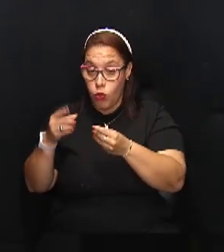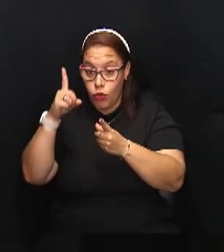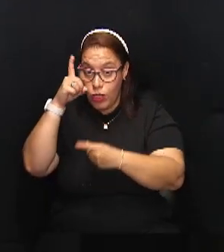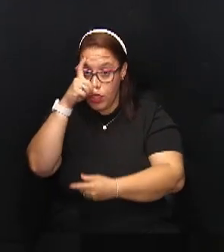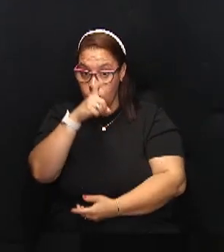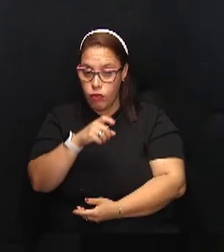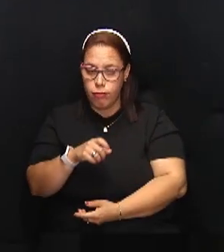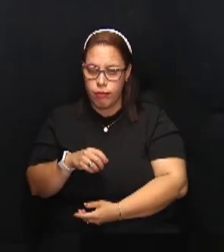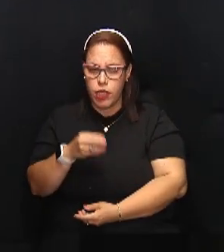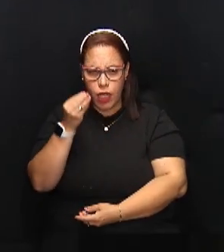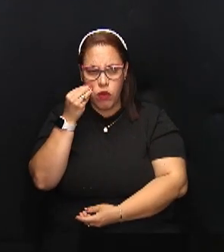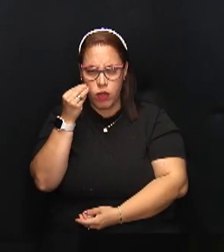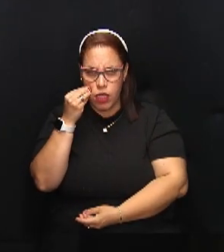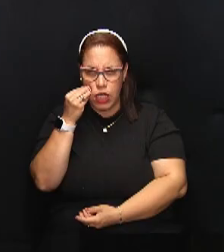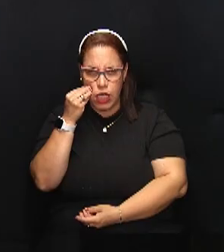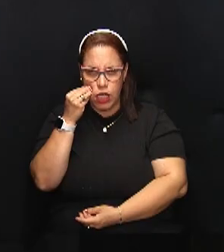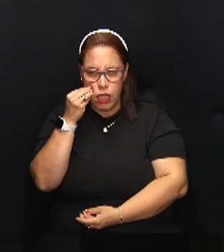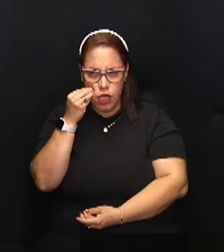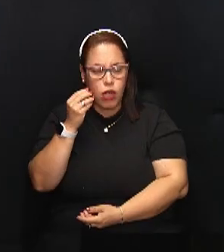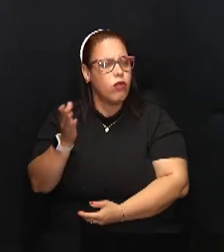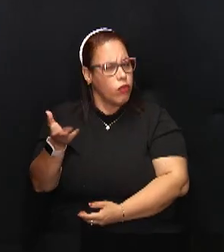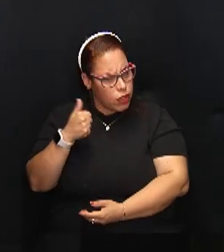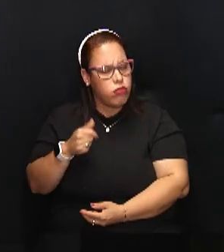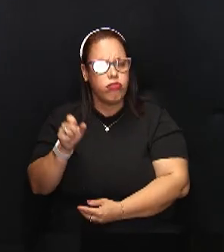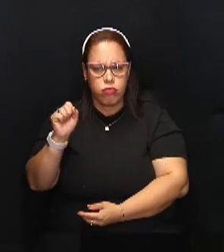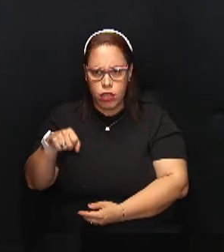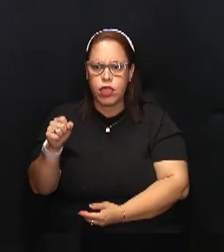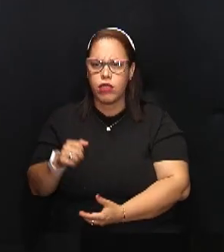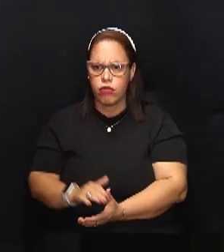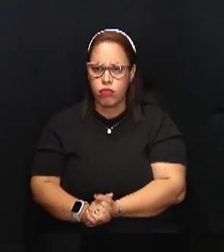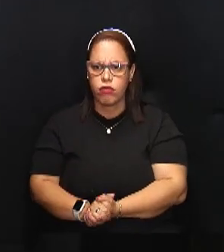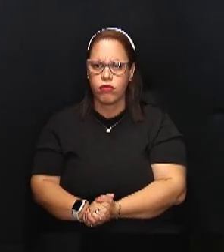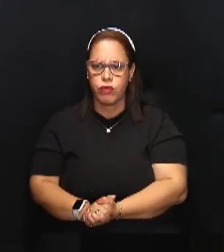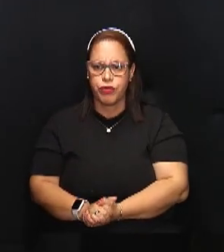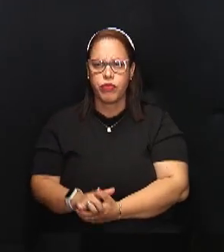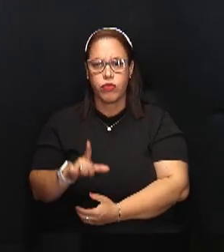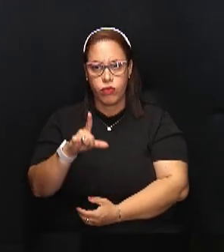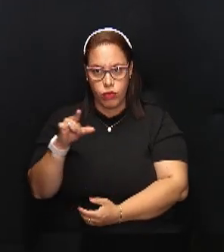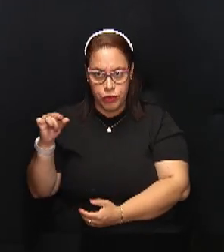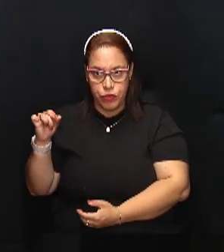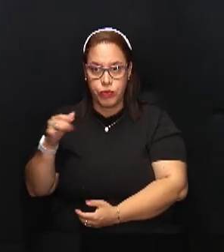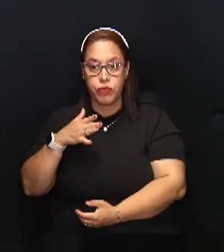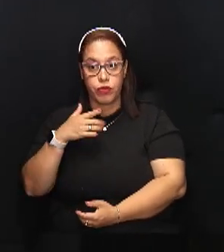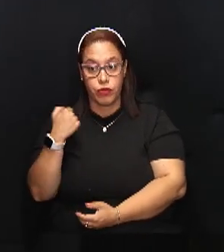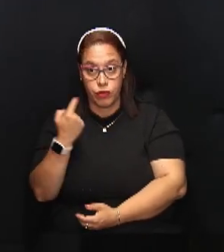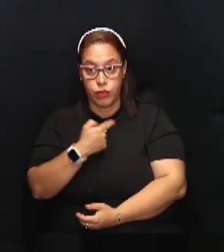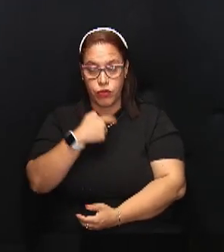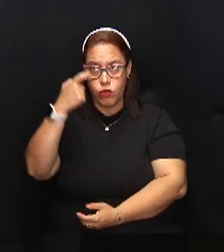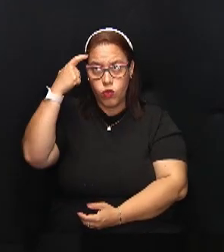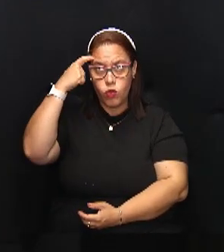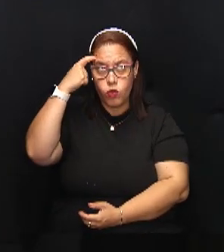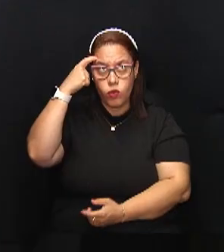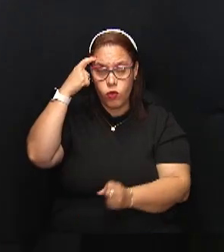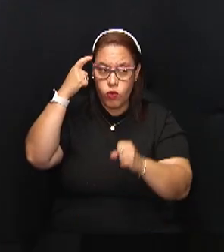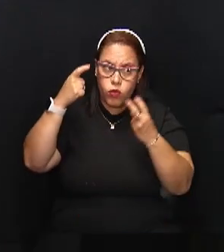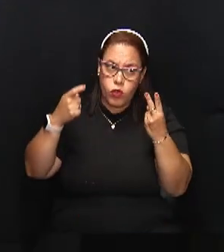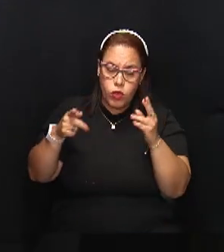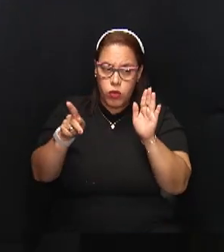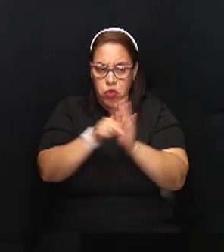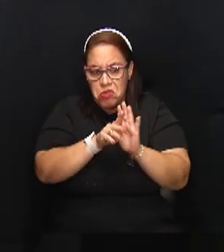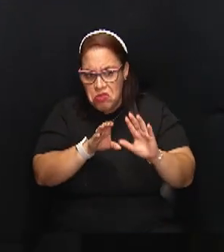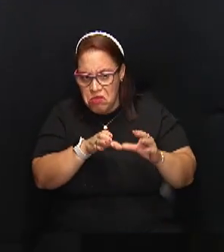desafio, vamos tentar fazer? Não, vamos embora. Algumas coisas saem da nossa cabeça, da minha ou do próprio